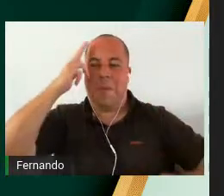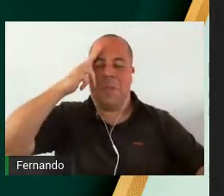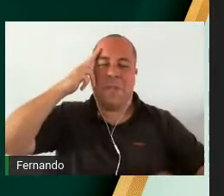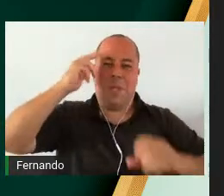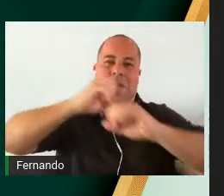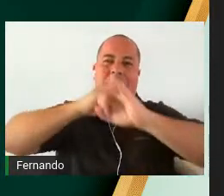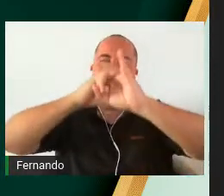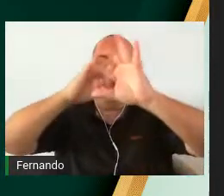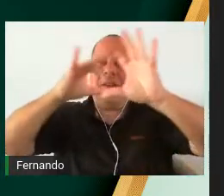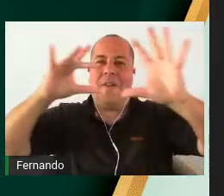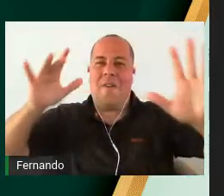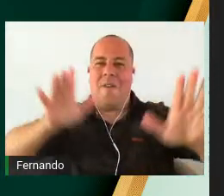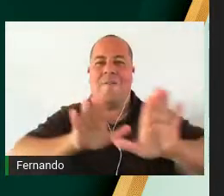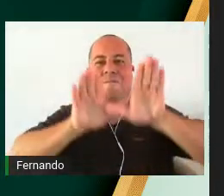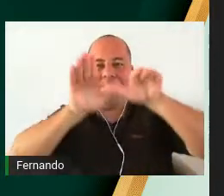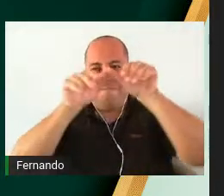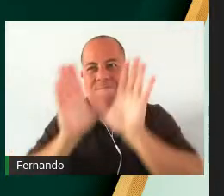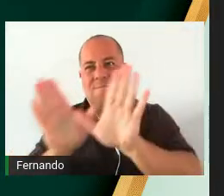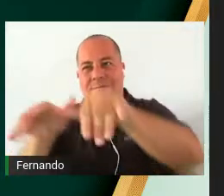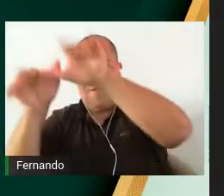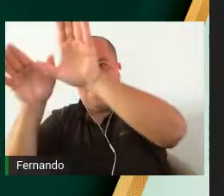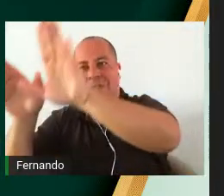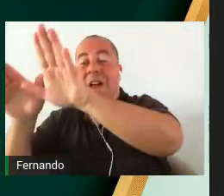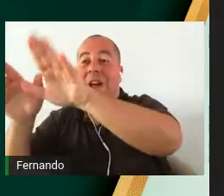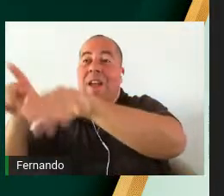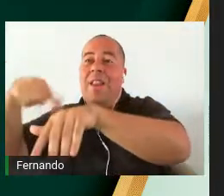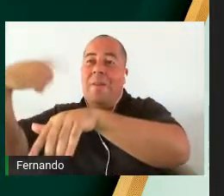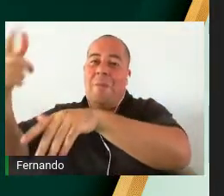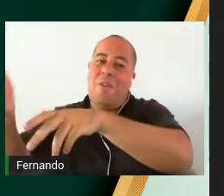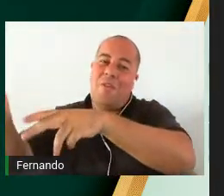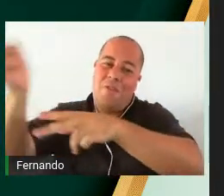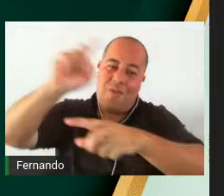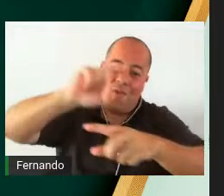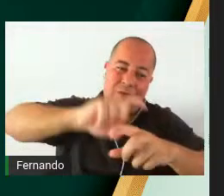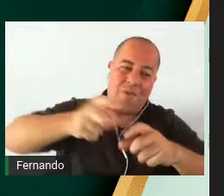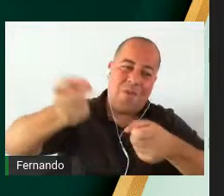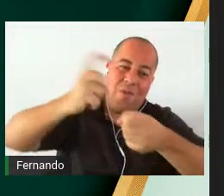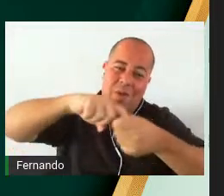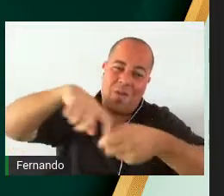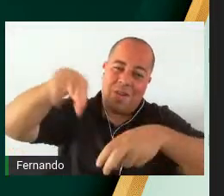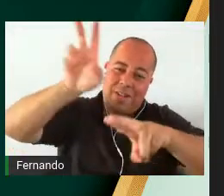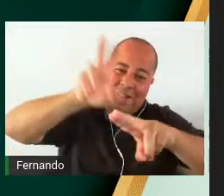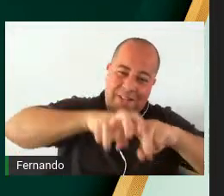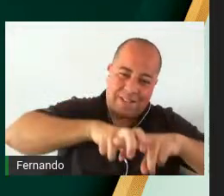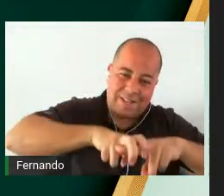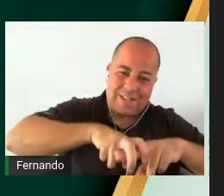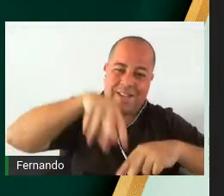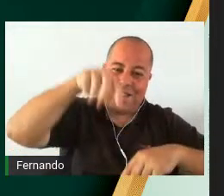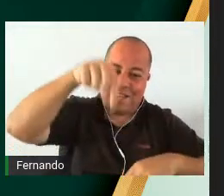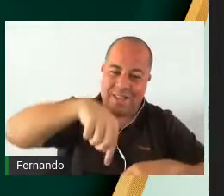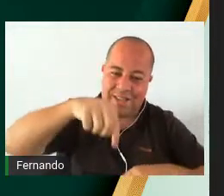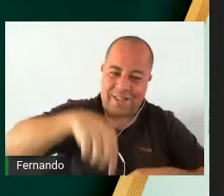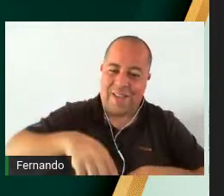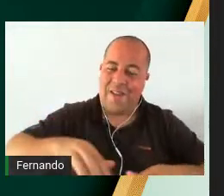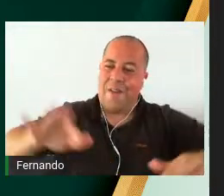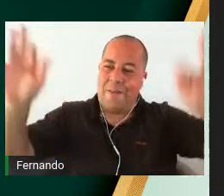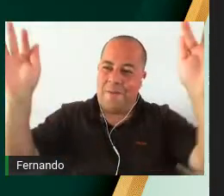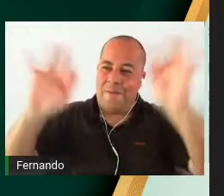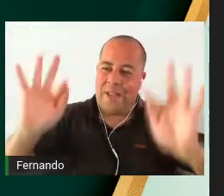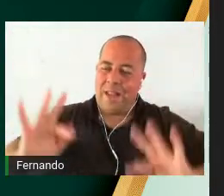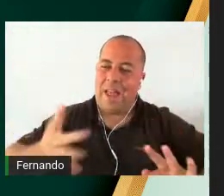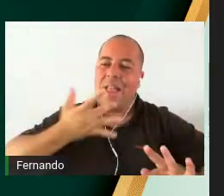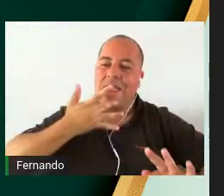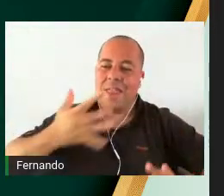cada vez mais alto e voltem sempre para partilhar conosco sobre suas conquistas. Feliz final de tarde a